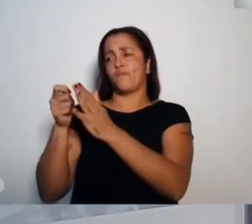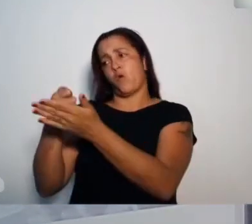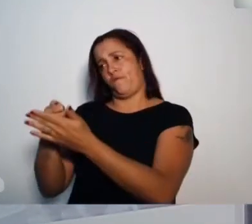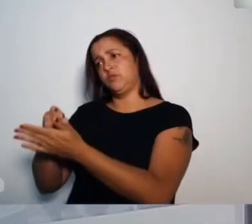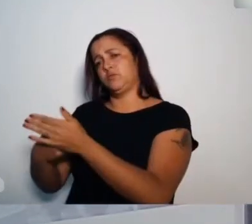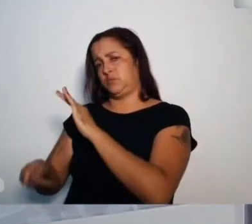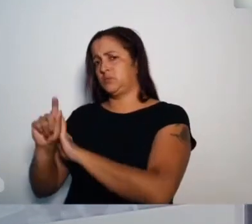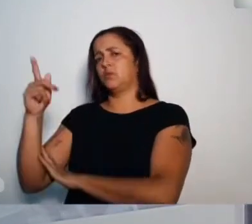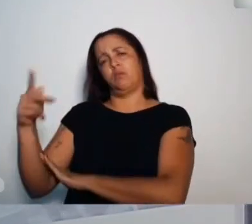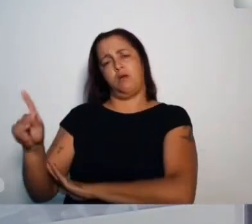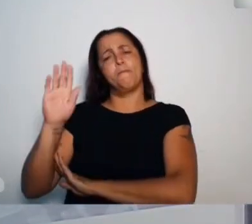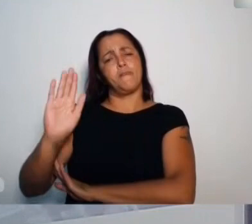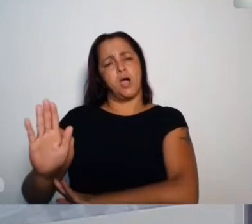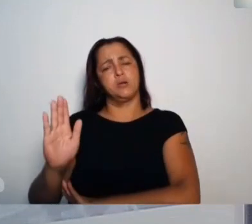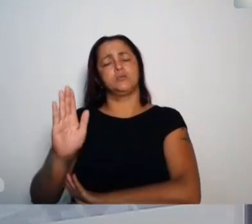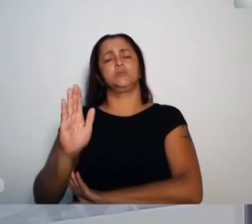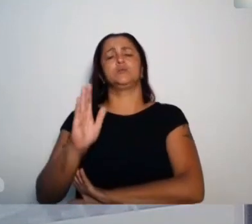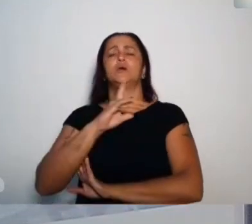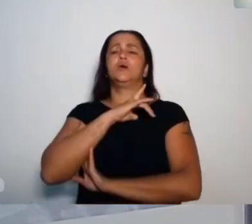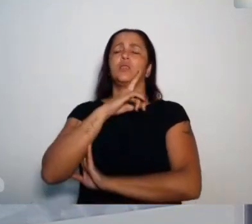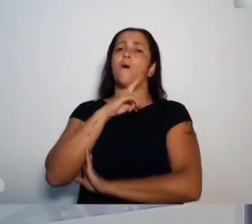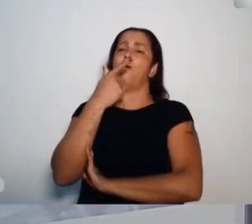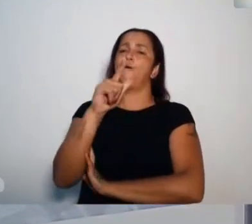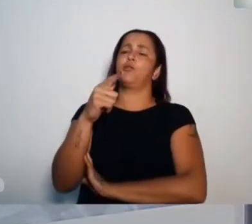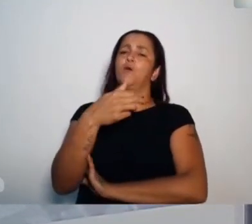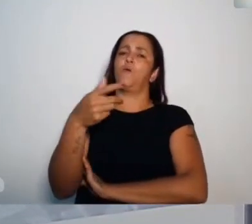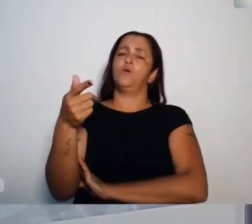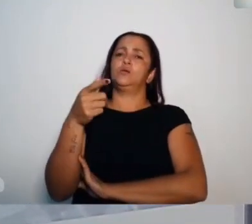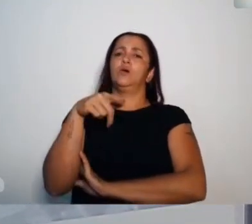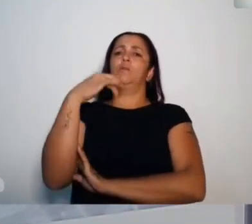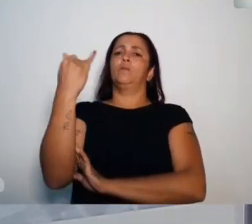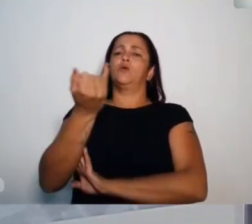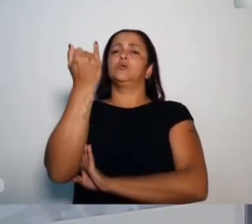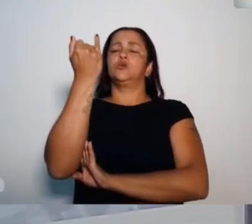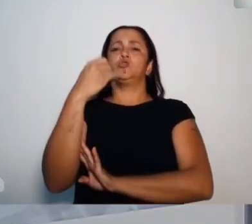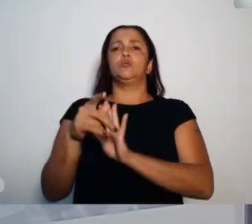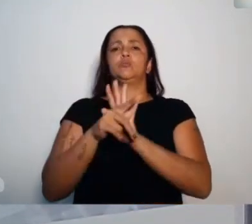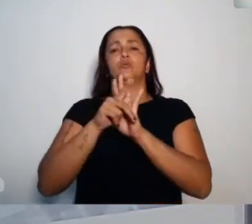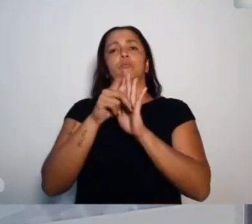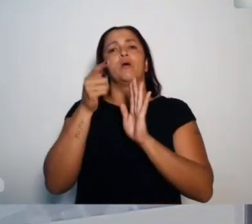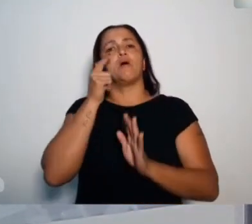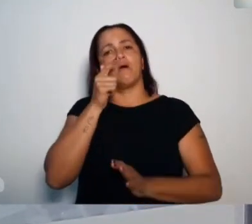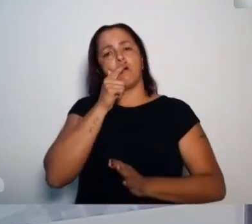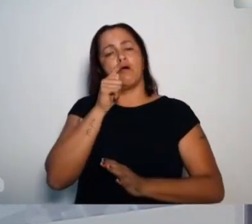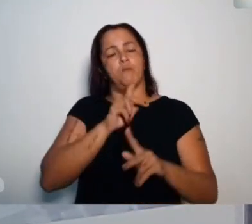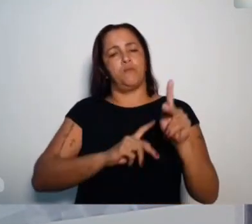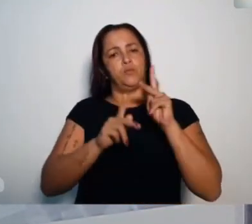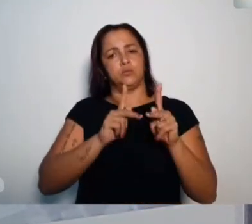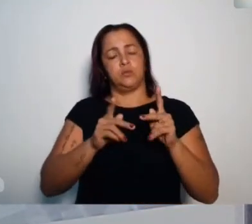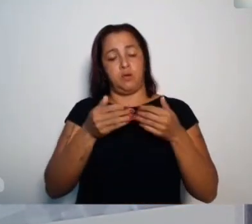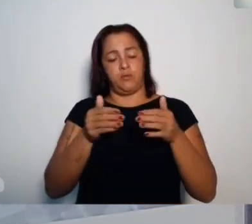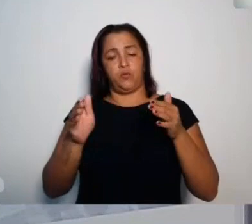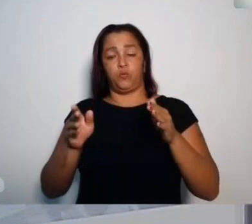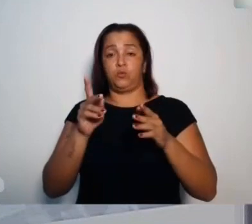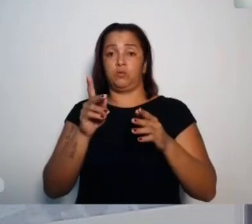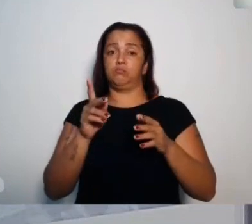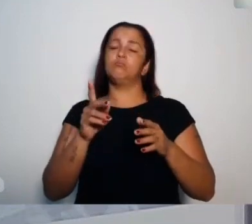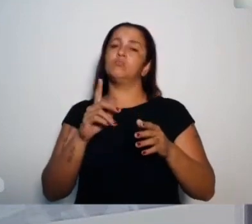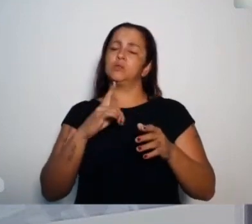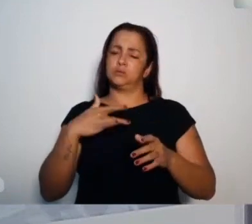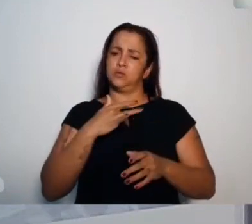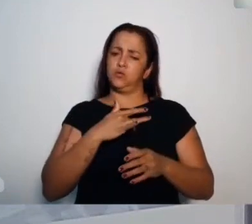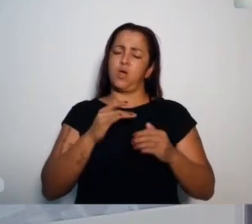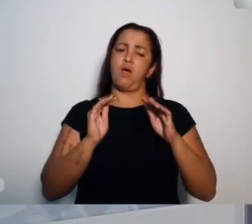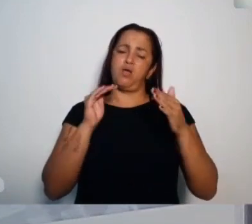como concessionária. Outra questão importante, que um ganho para a população, a abertura dos postos de saúde até às 10 da noite, para